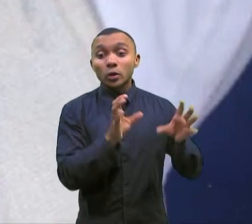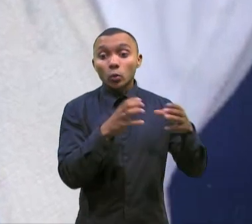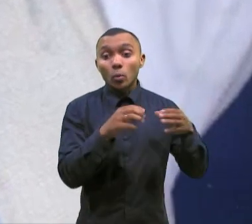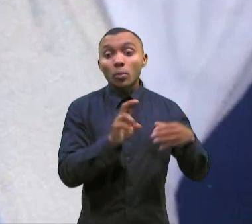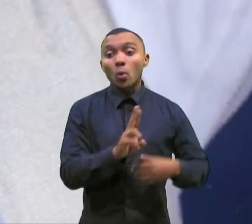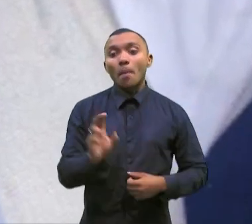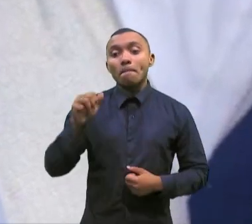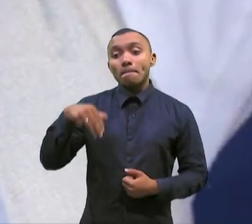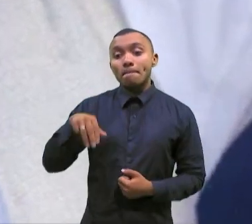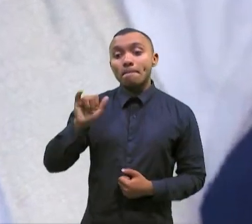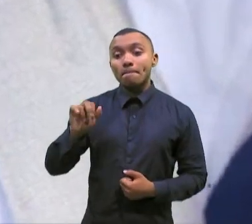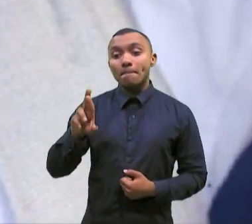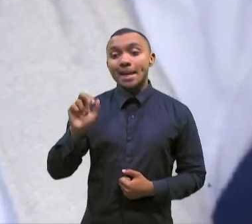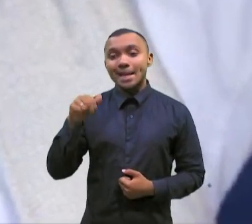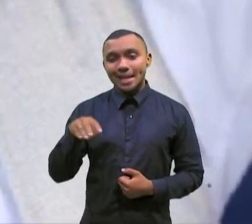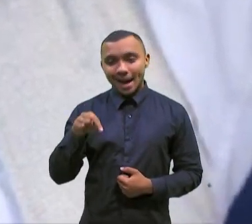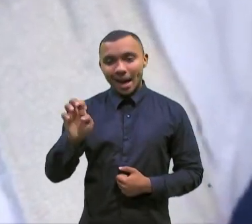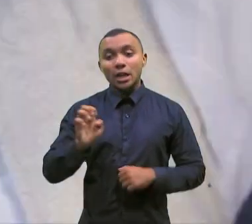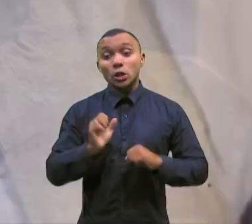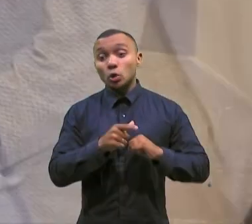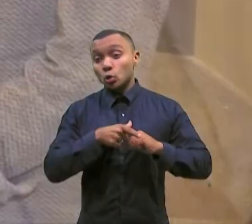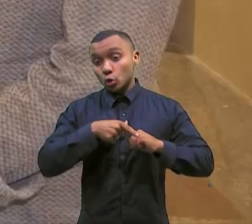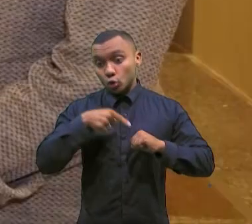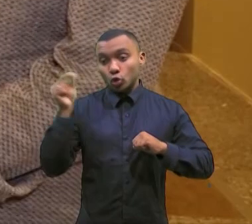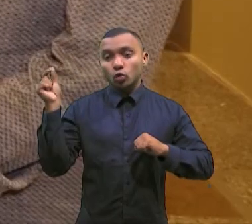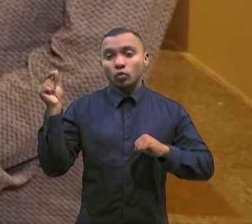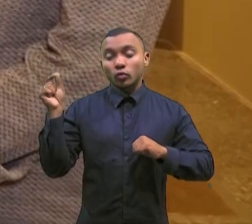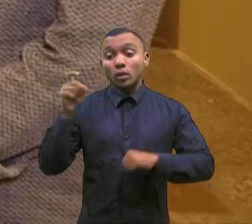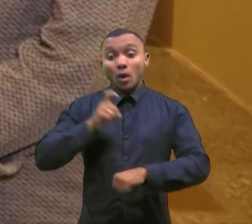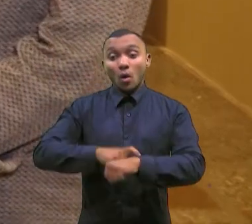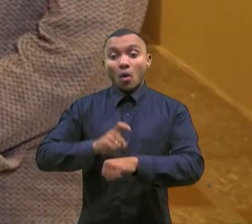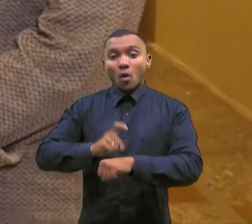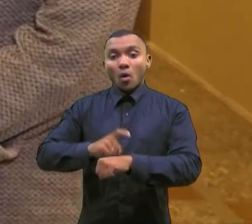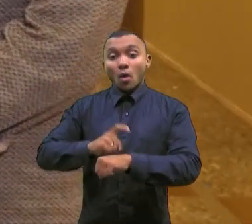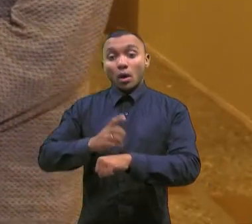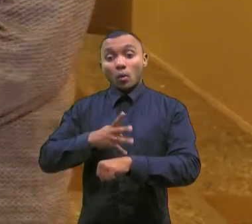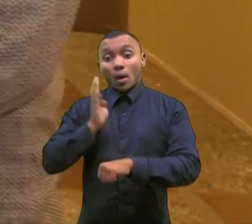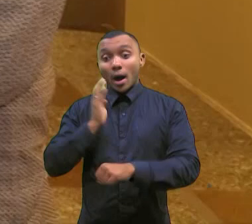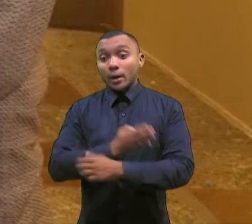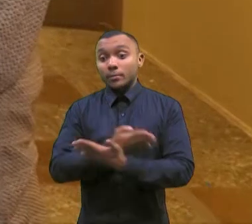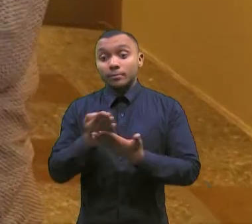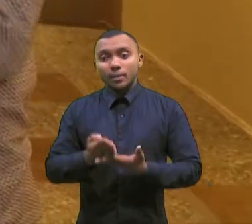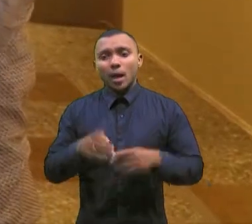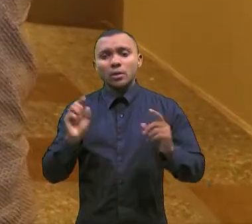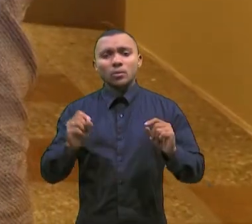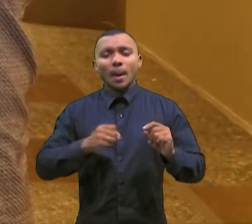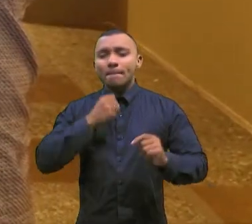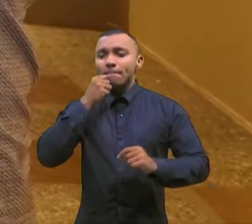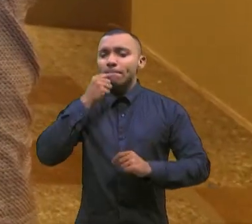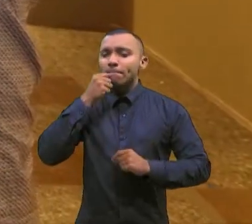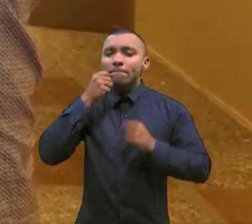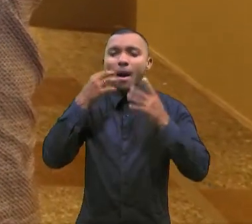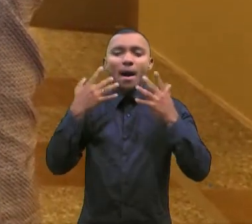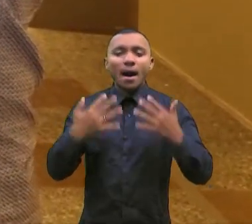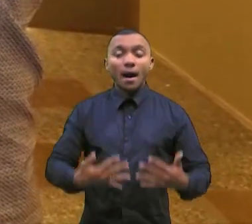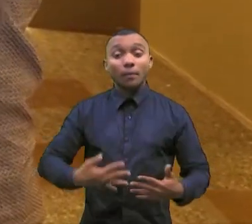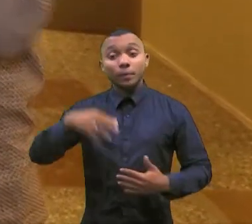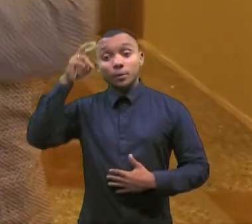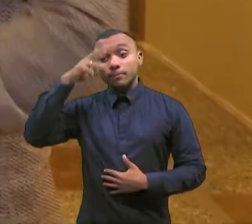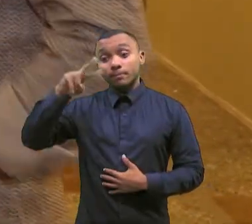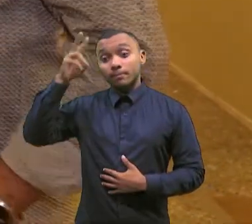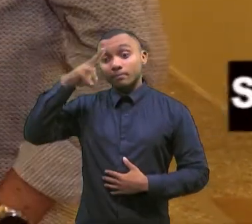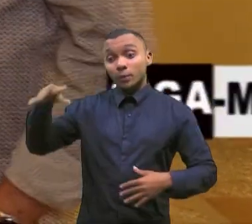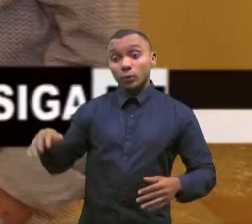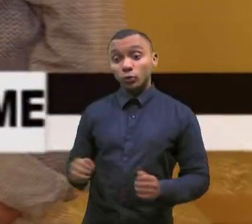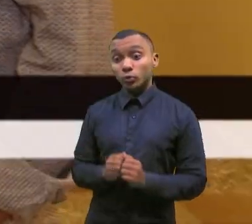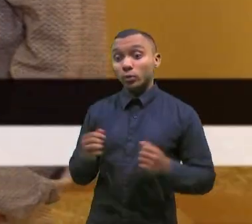Mirante da Unifor. Sim, Todo conheço. sábado à tarde, às 16 horas, acontece uma contação de história a partir de uma obra que está dentro do